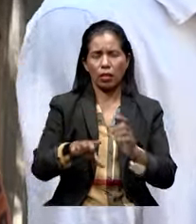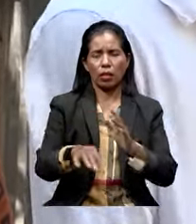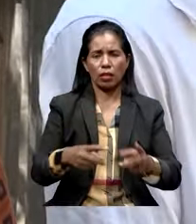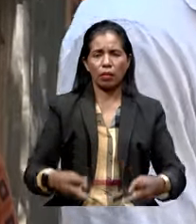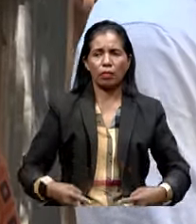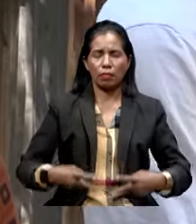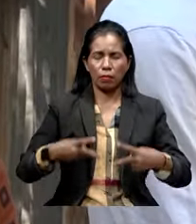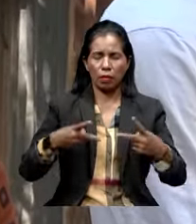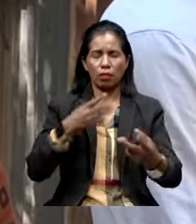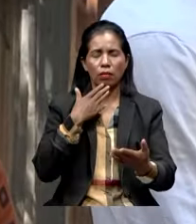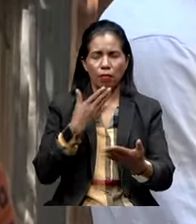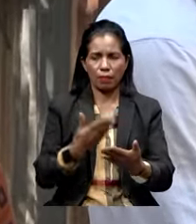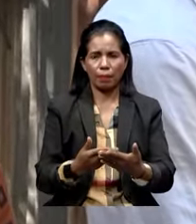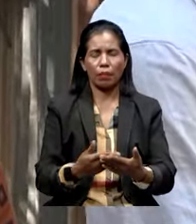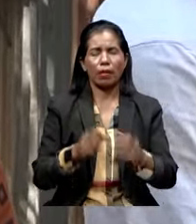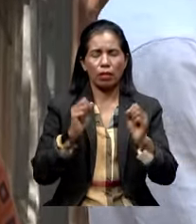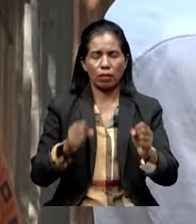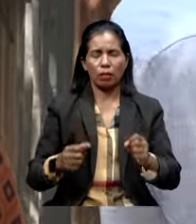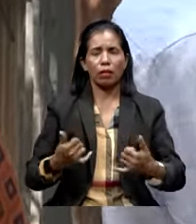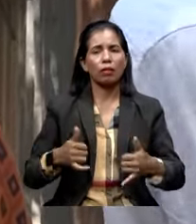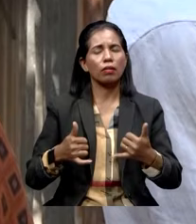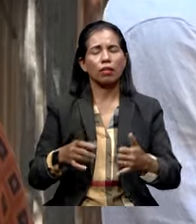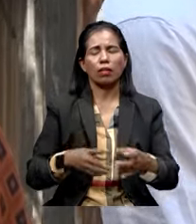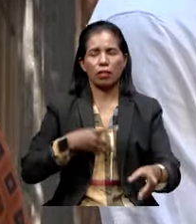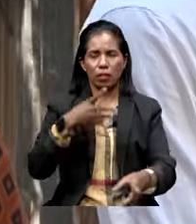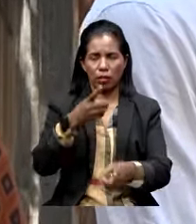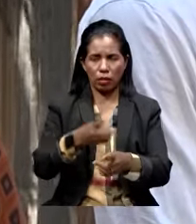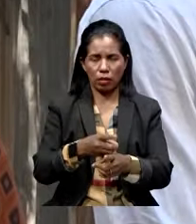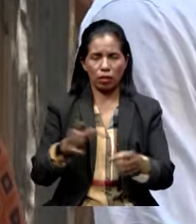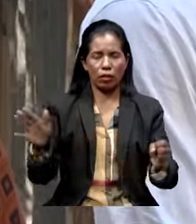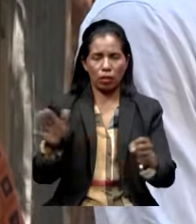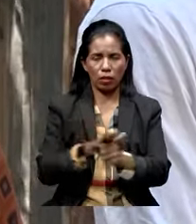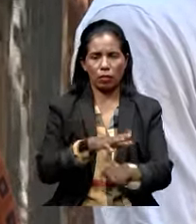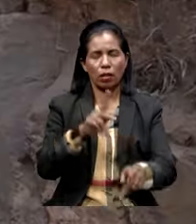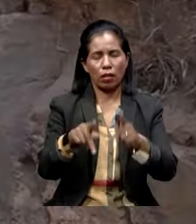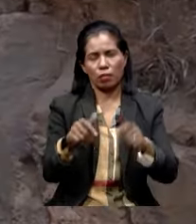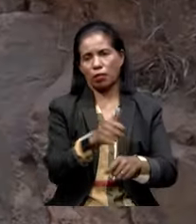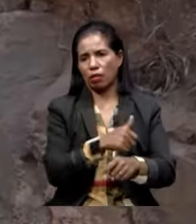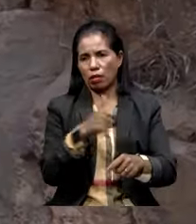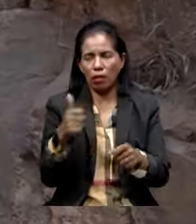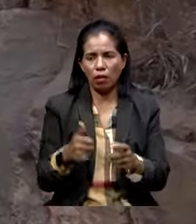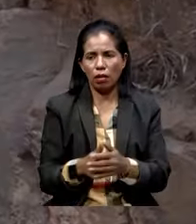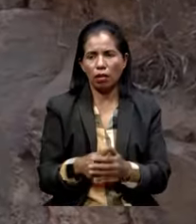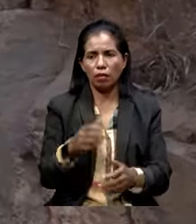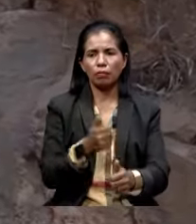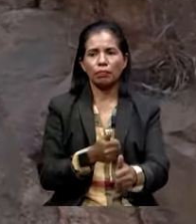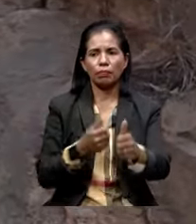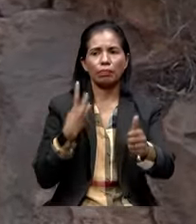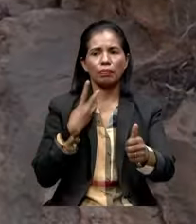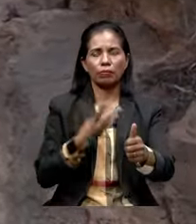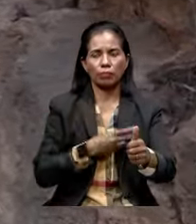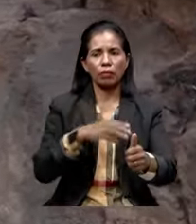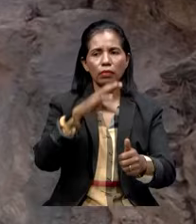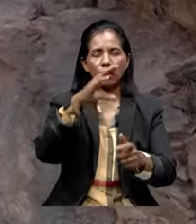digno. Merece dunia tu goza ni direito na konu hanesan sideran sirselo tu iri tene konsam